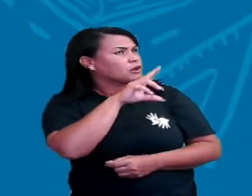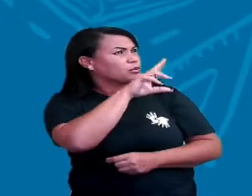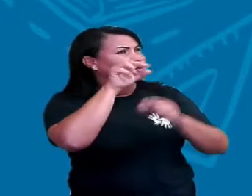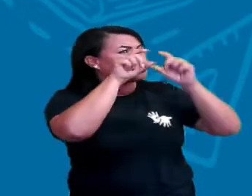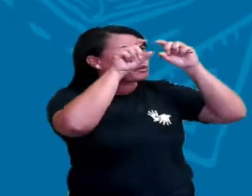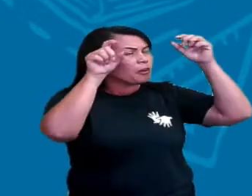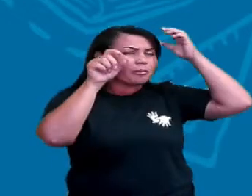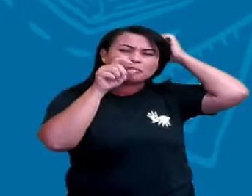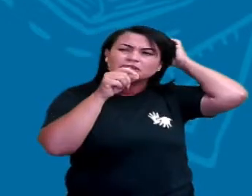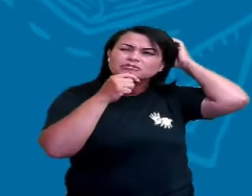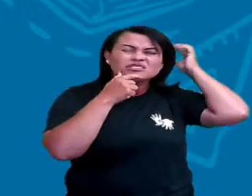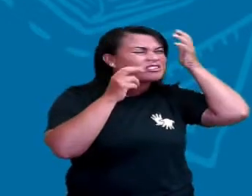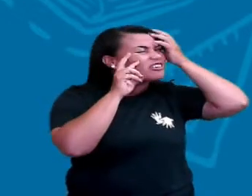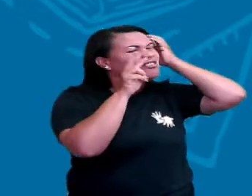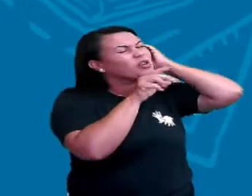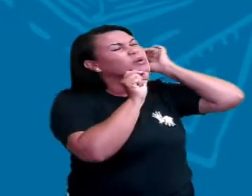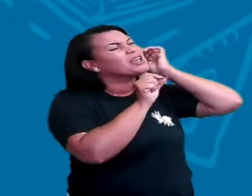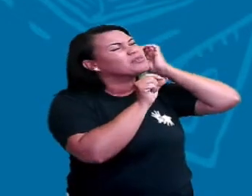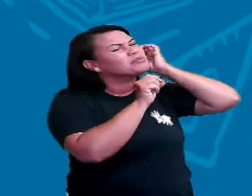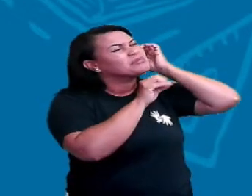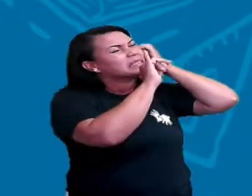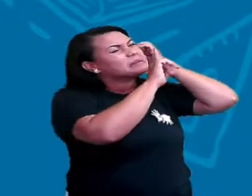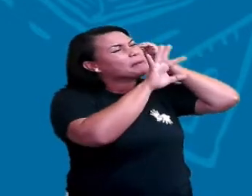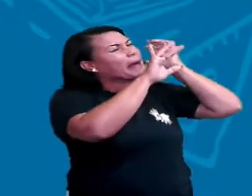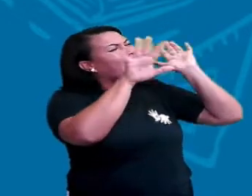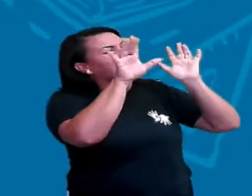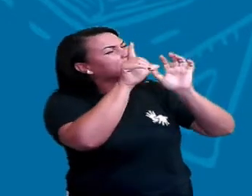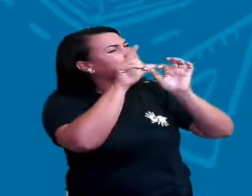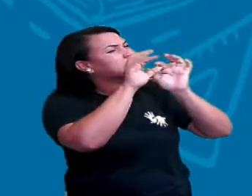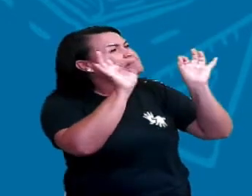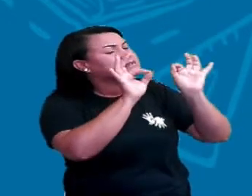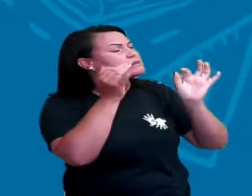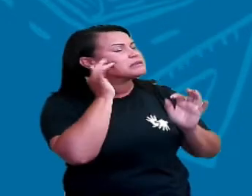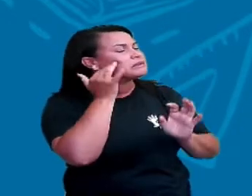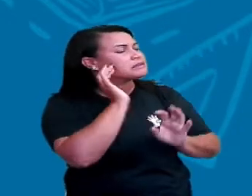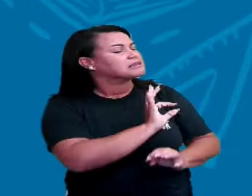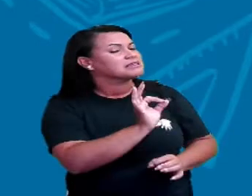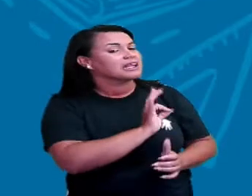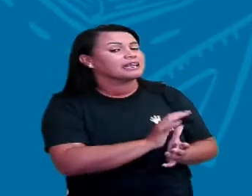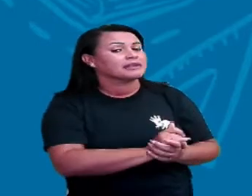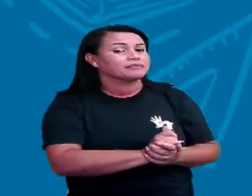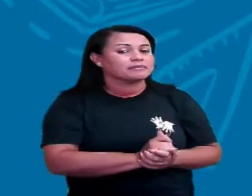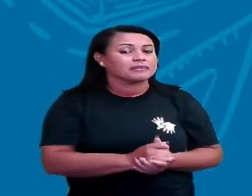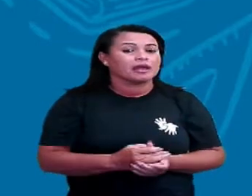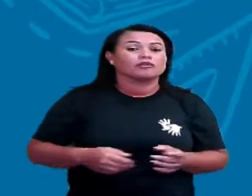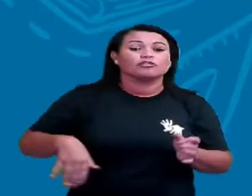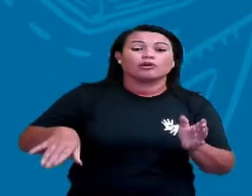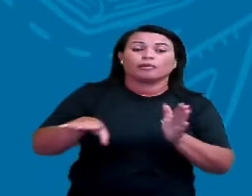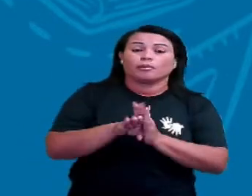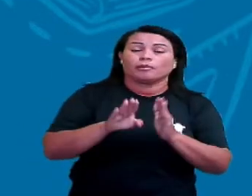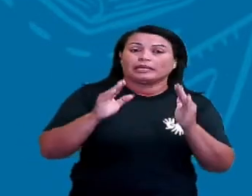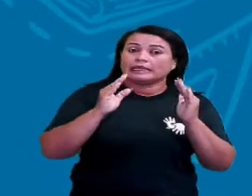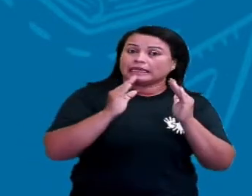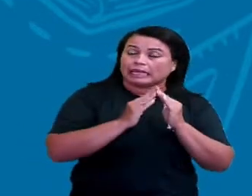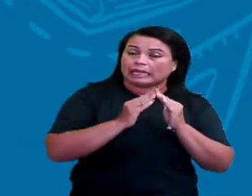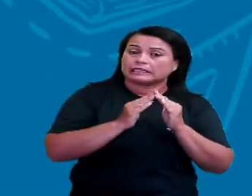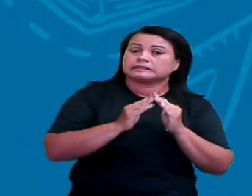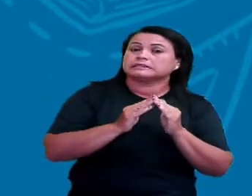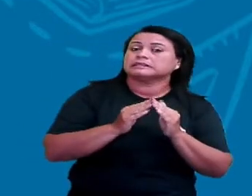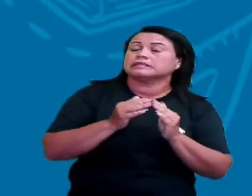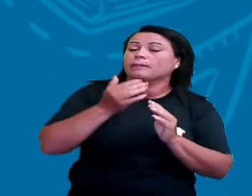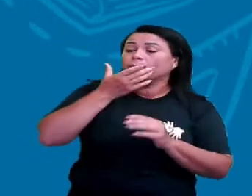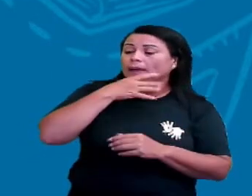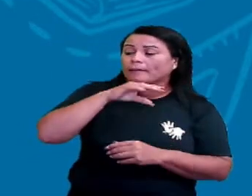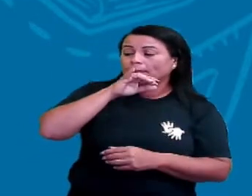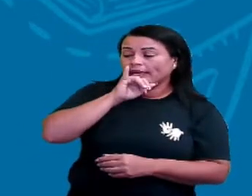ônibus, Joãozinho só viu isso aqui. E aí, em casa depois com o pai de